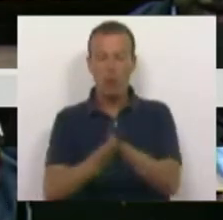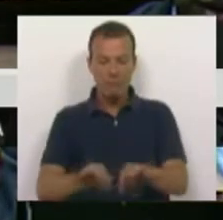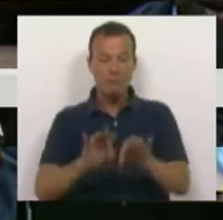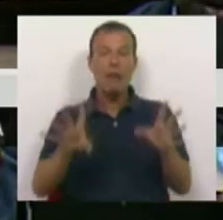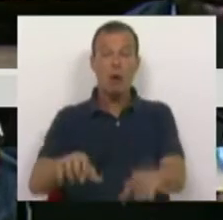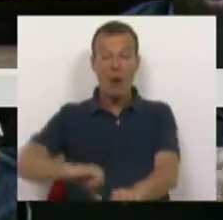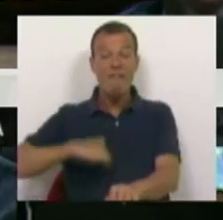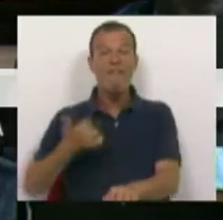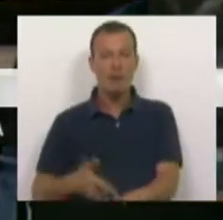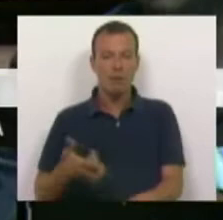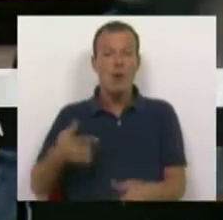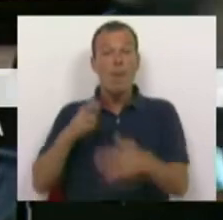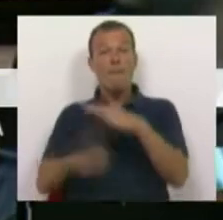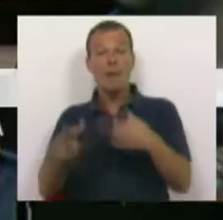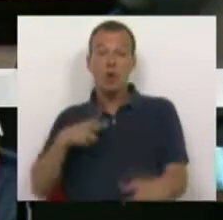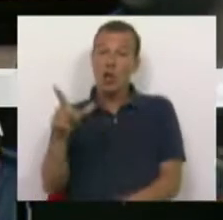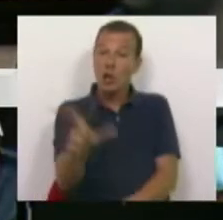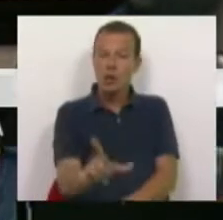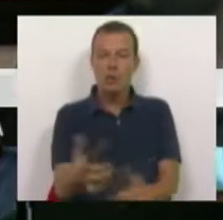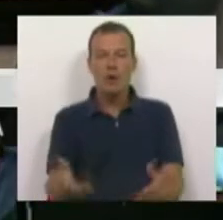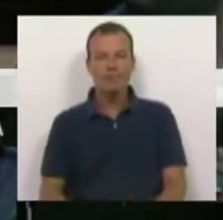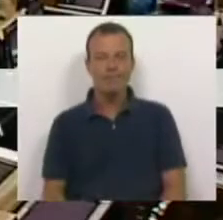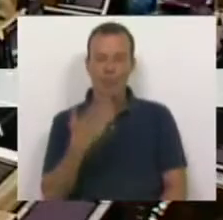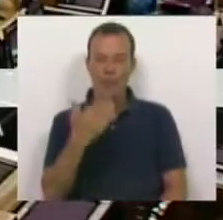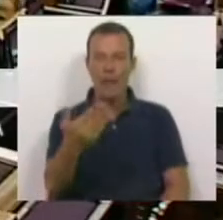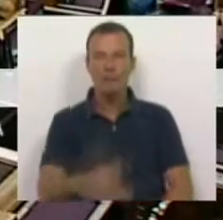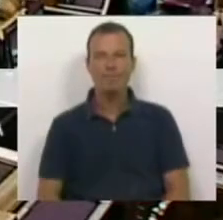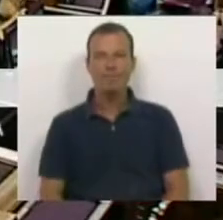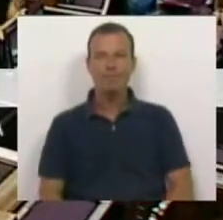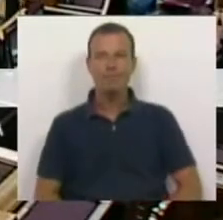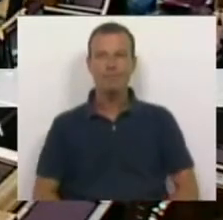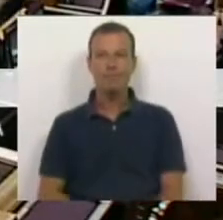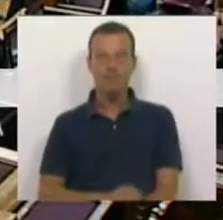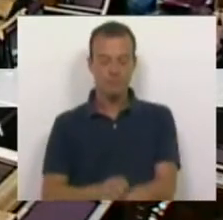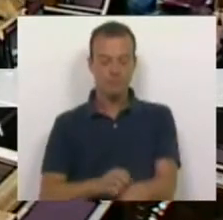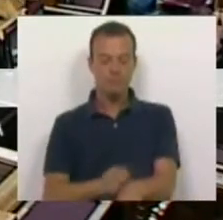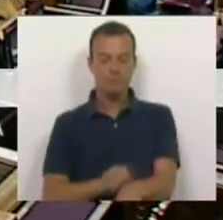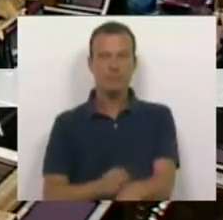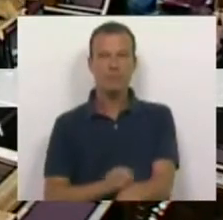verde do Metro de Lisboa.